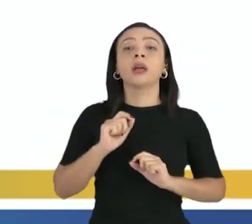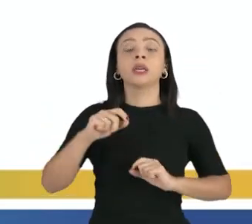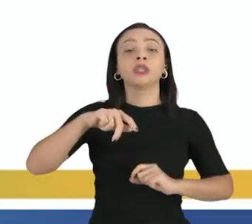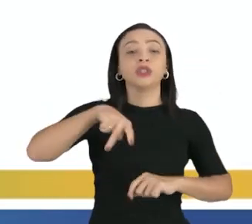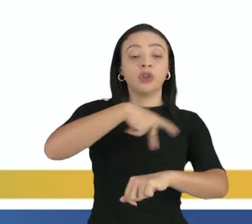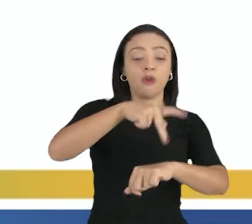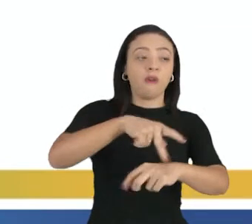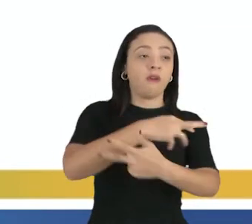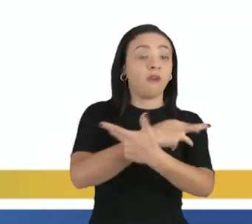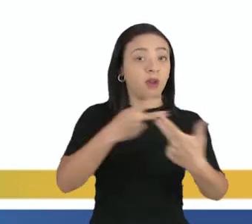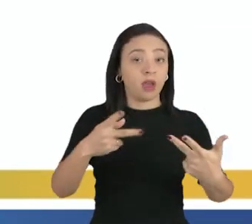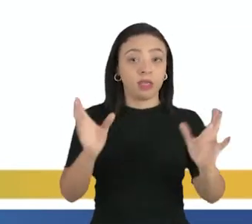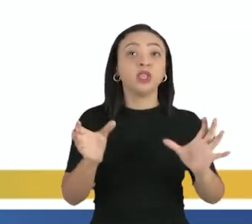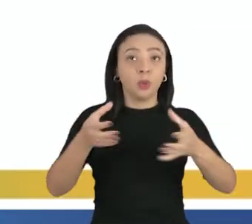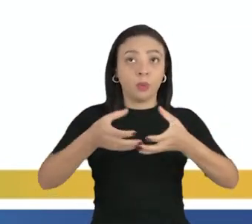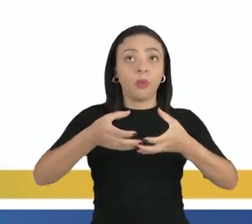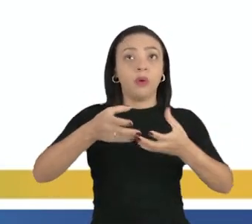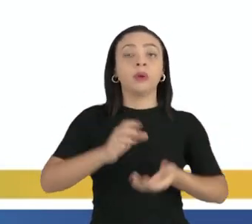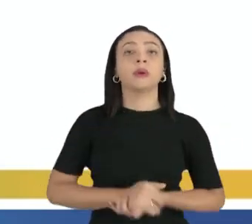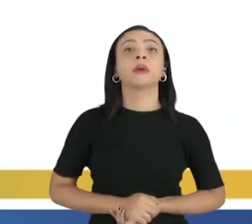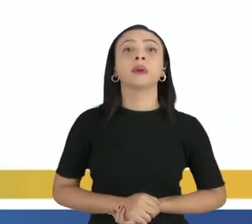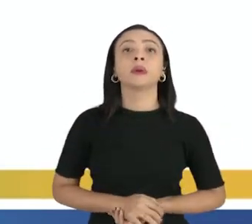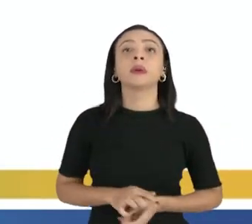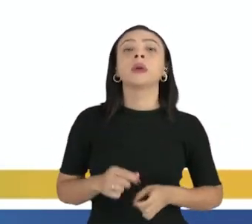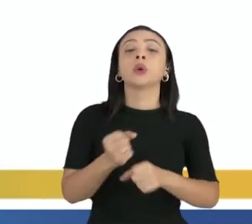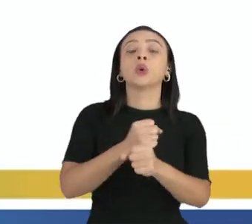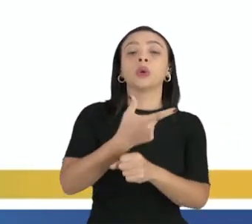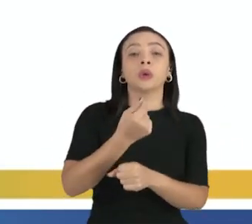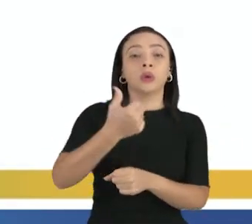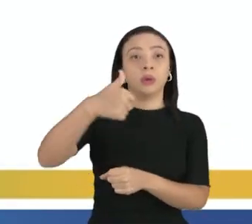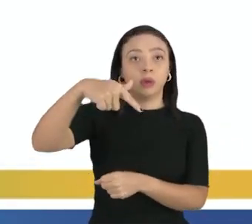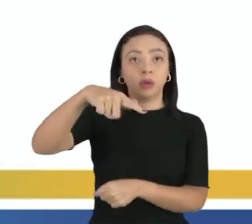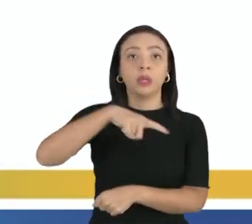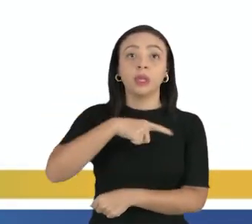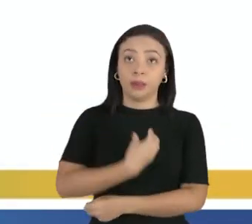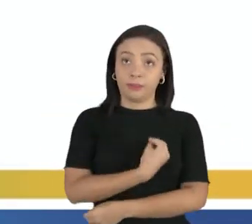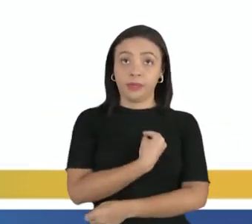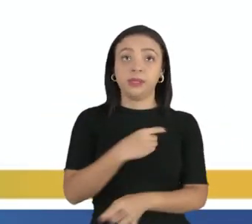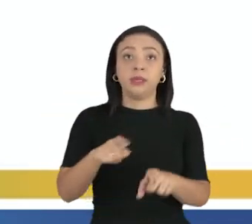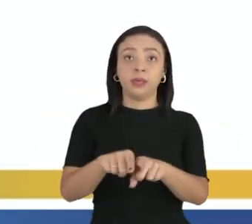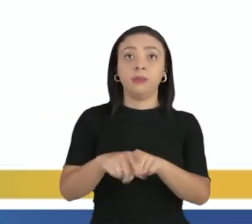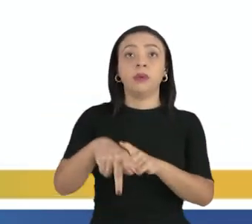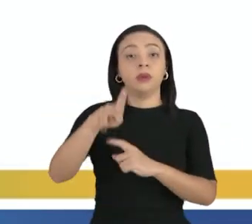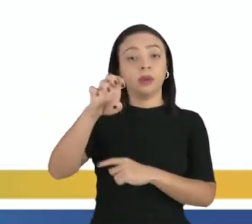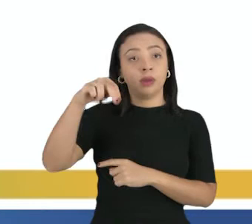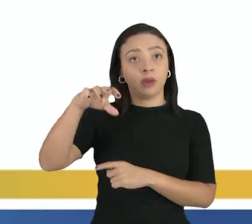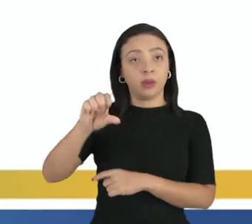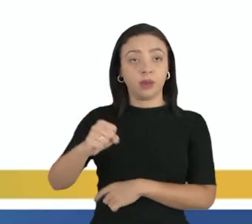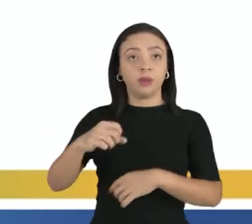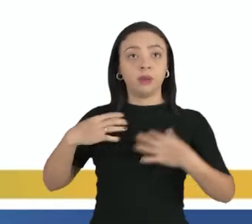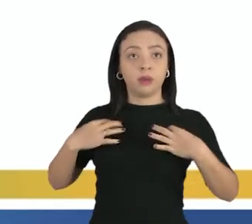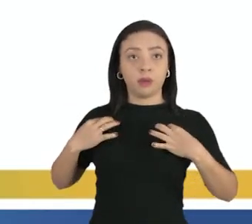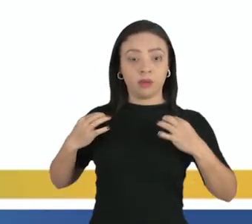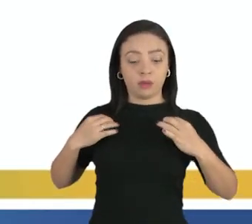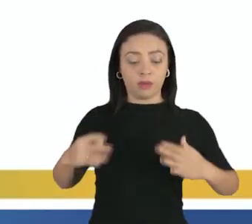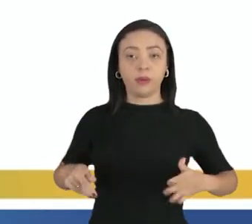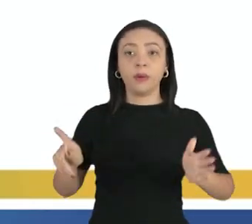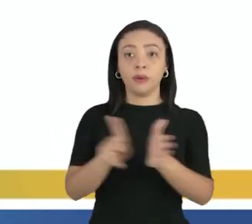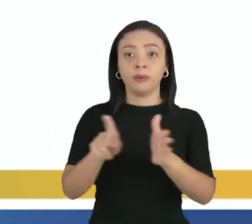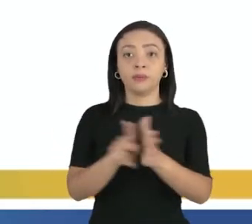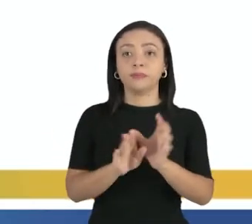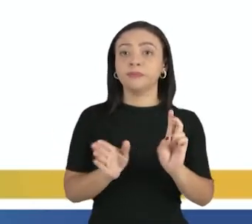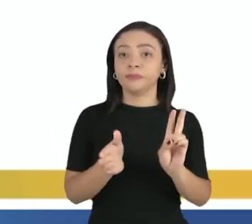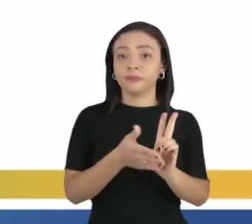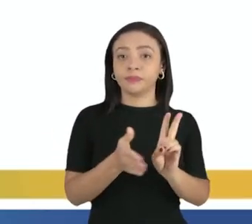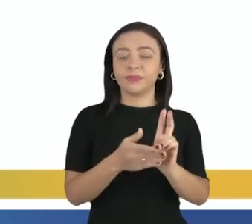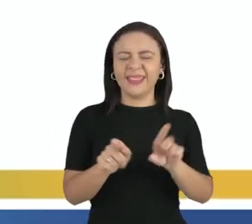de 2017. Nós podemos ver a presença dos quenês, né, tanto na vestimenta indígena